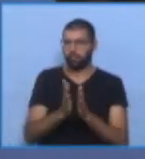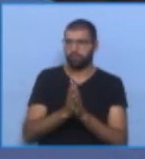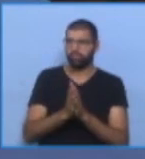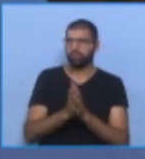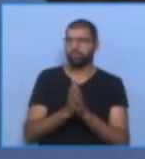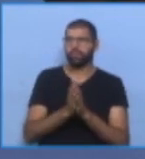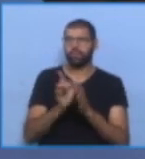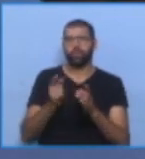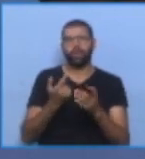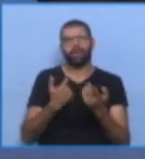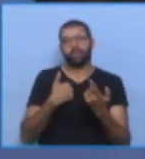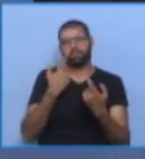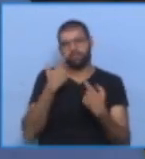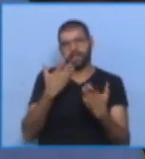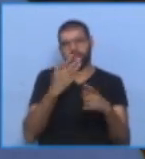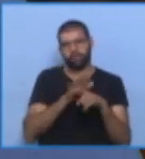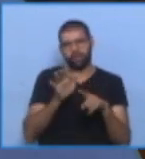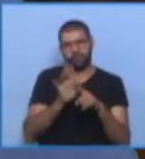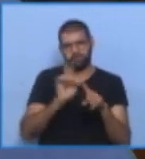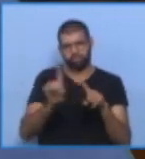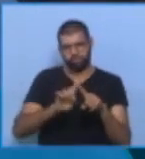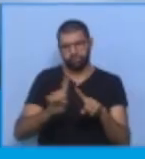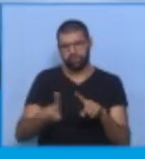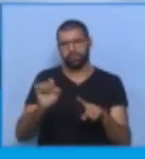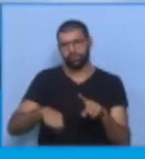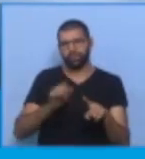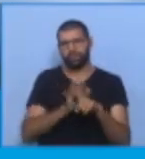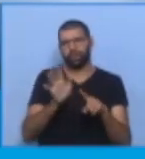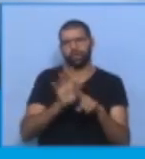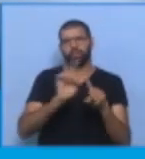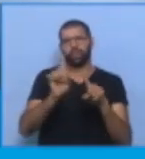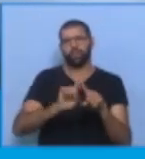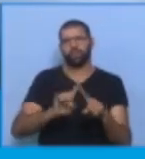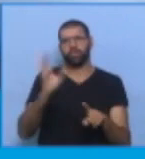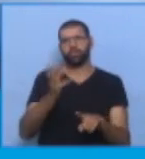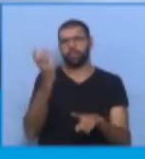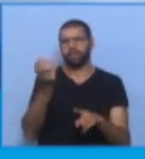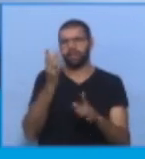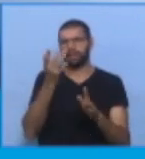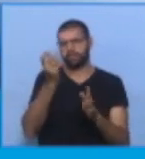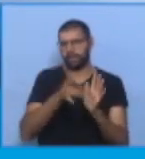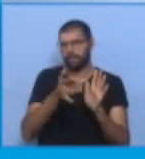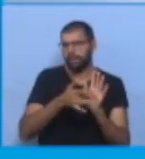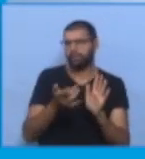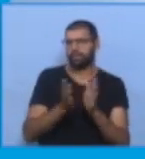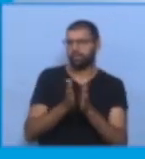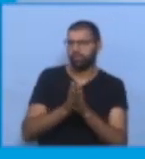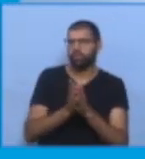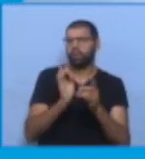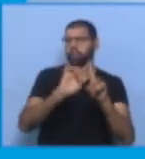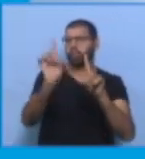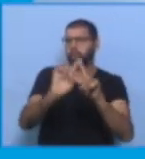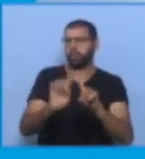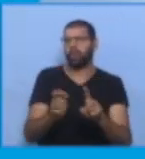há aqui histórico. Influências diversas. Há influências diversas, culturais, literárias, religiosas, sem